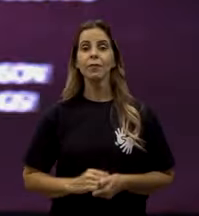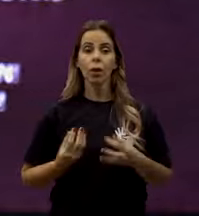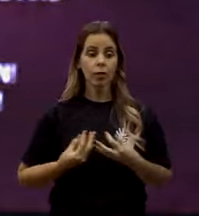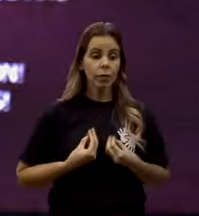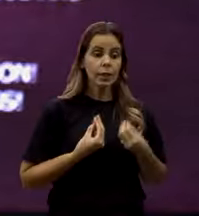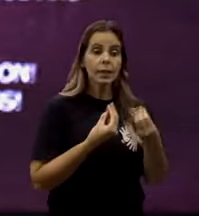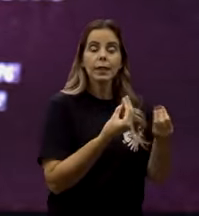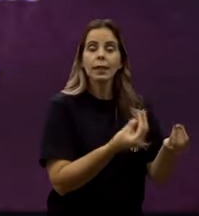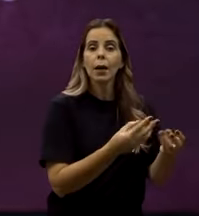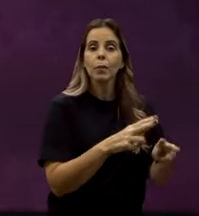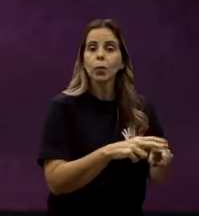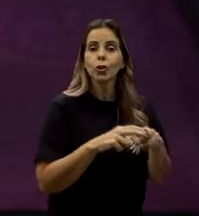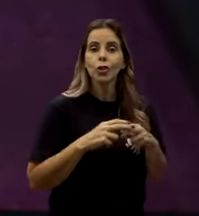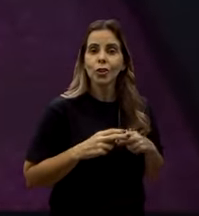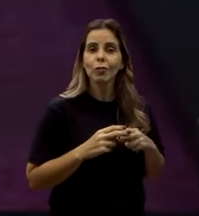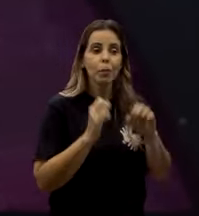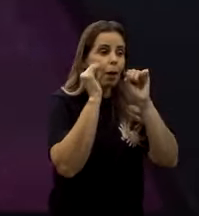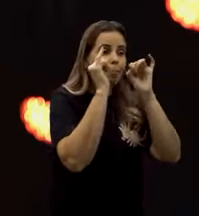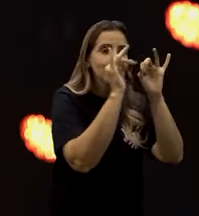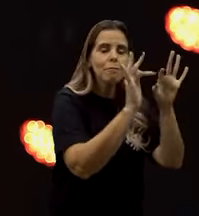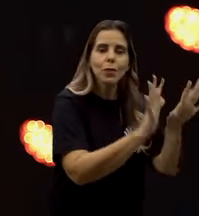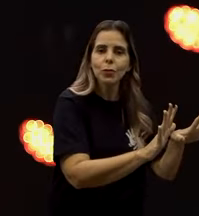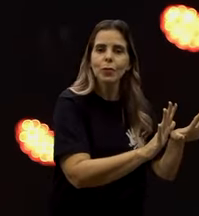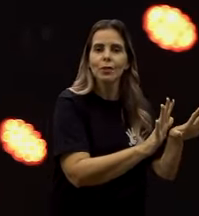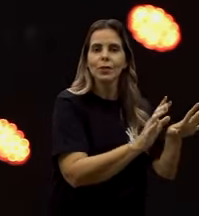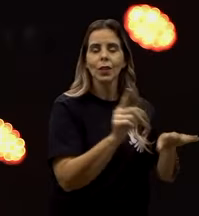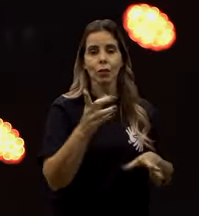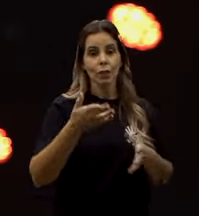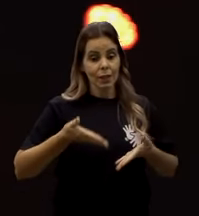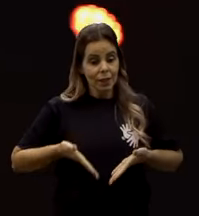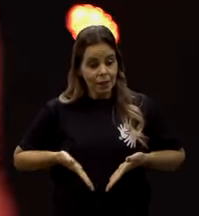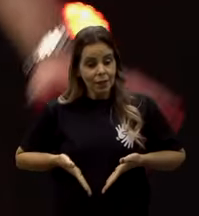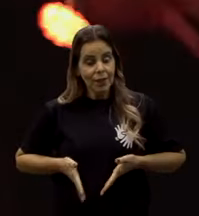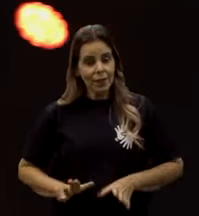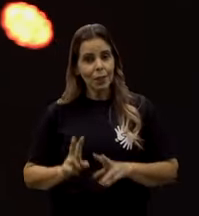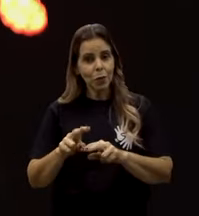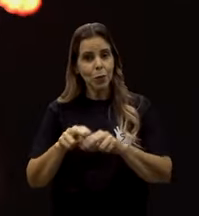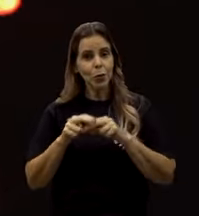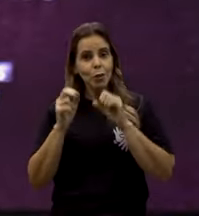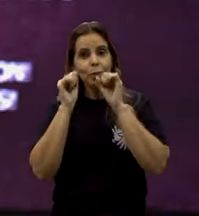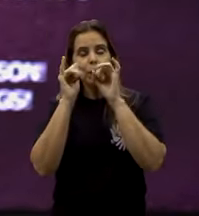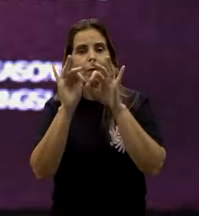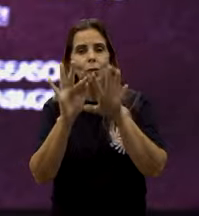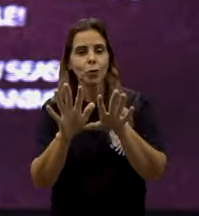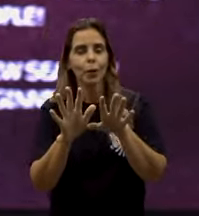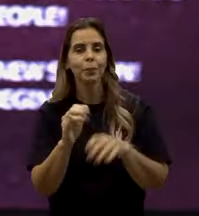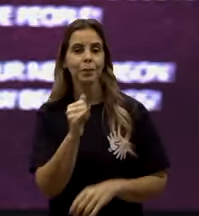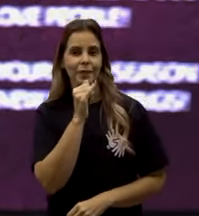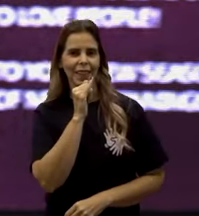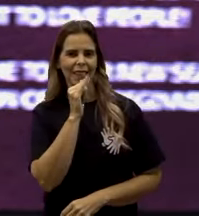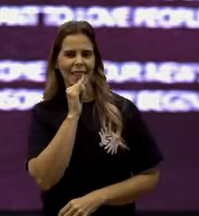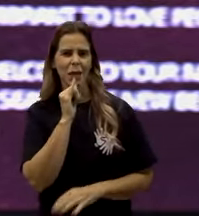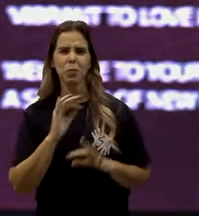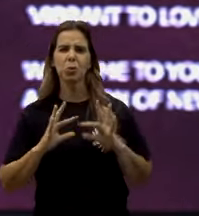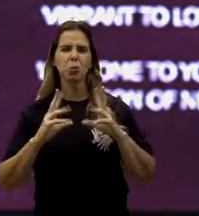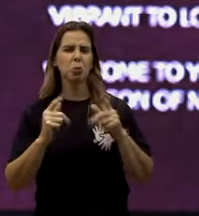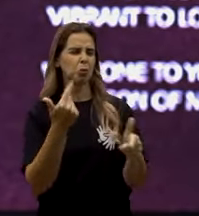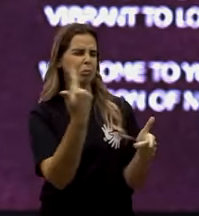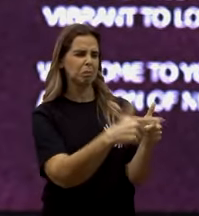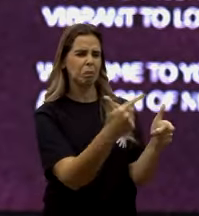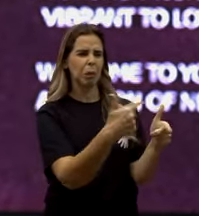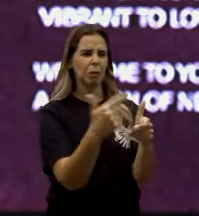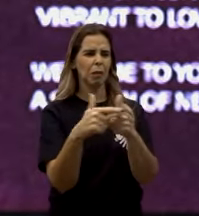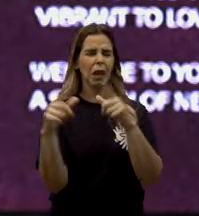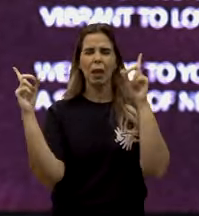aqui você nasceu para isso por isso que quando os dias estão nublados quando tudo tá dando errado lá tá